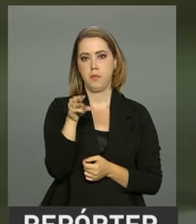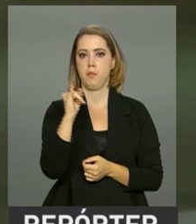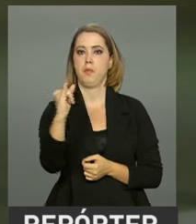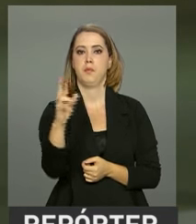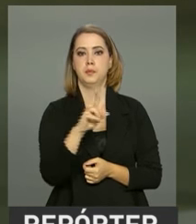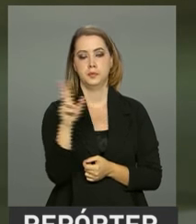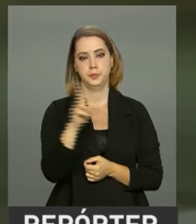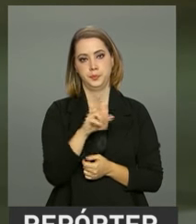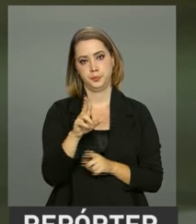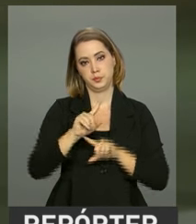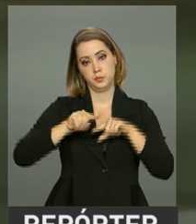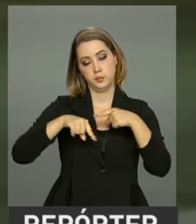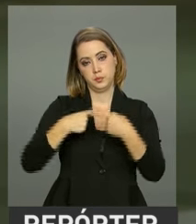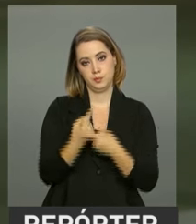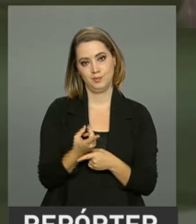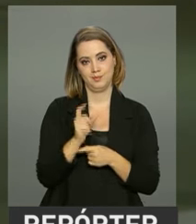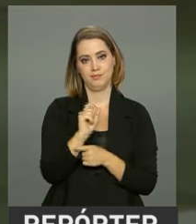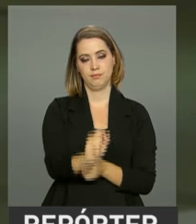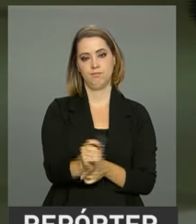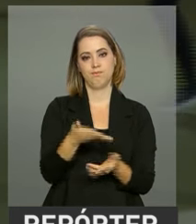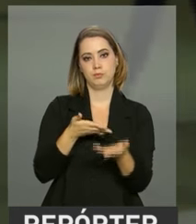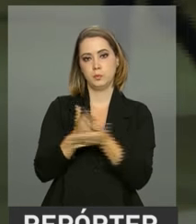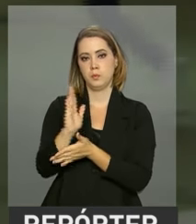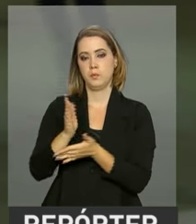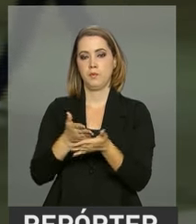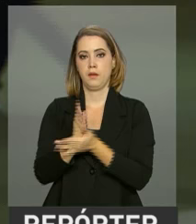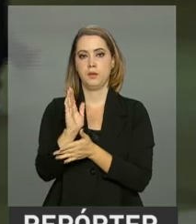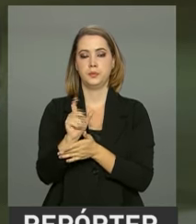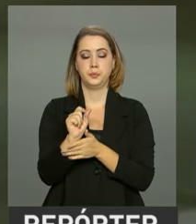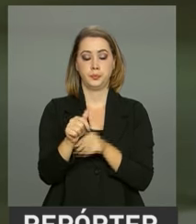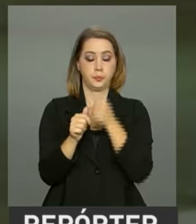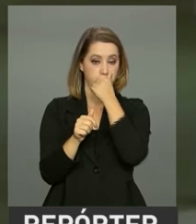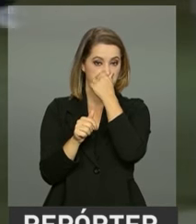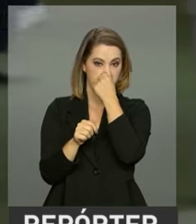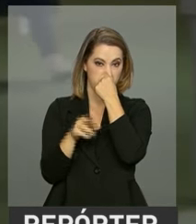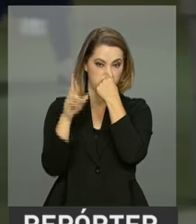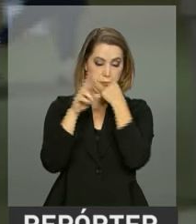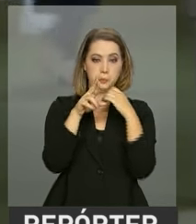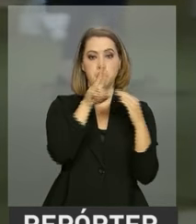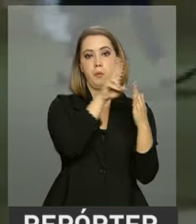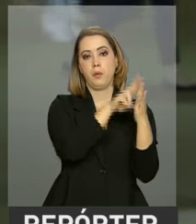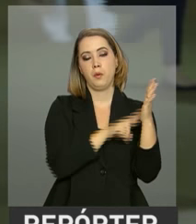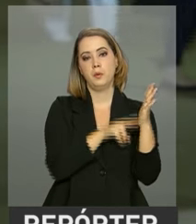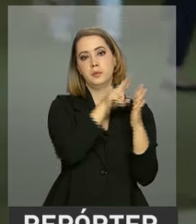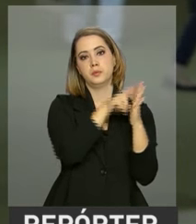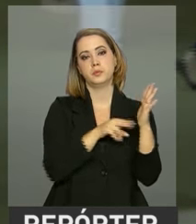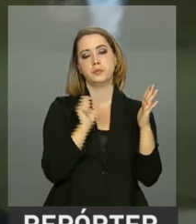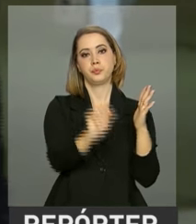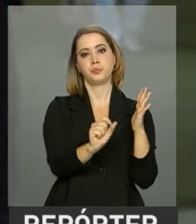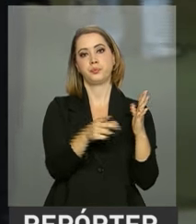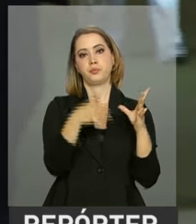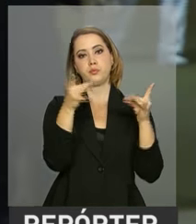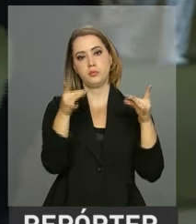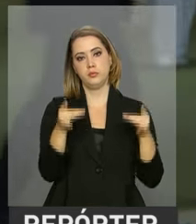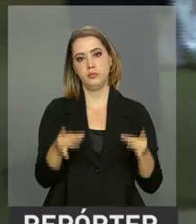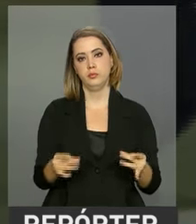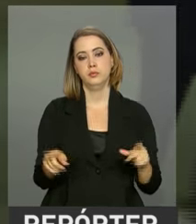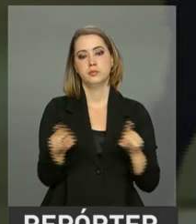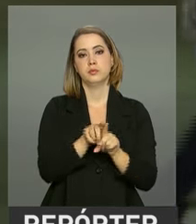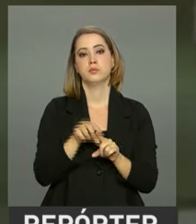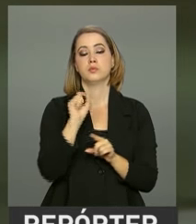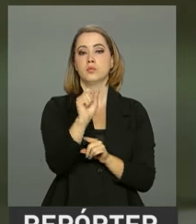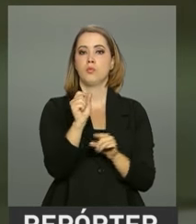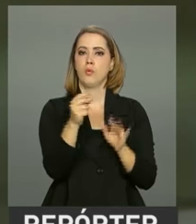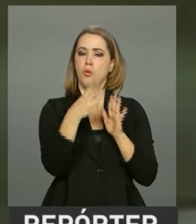deais depois de aprovado o relatório e os destaques na comissão mista de orçamento